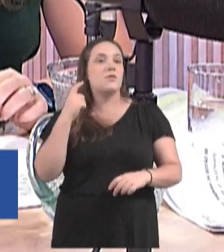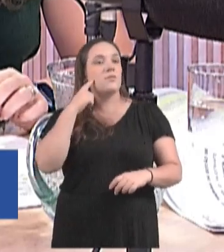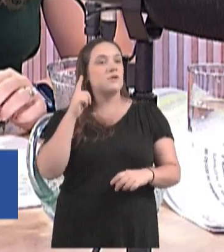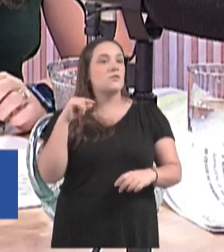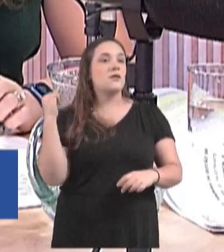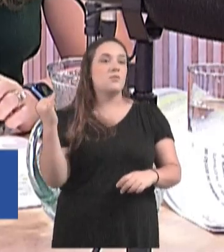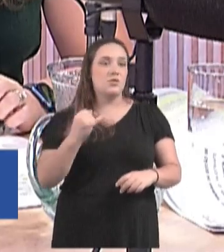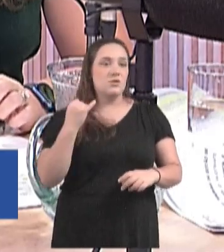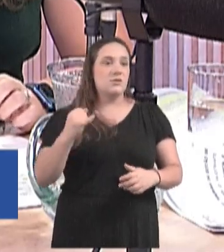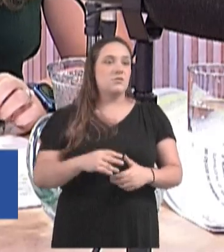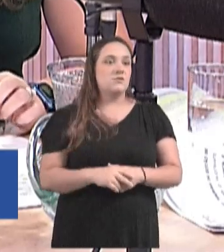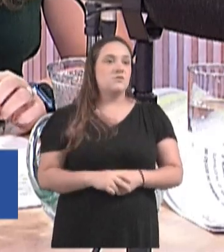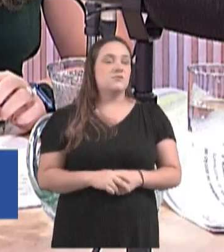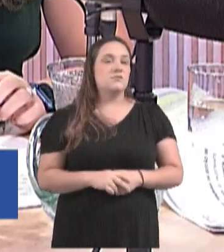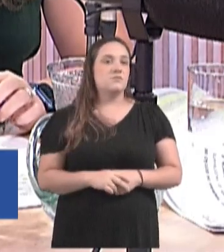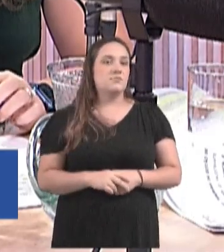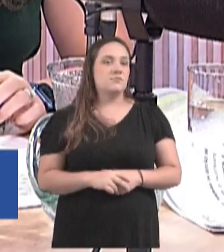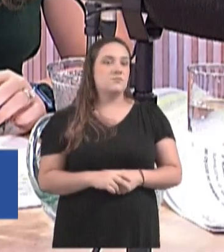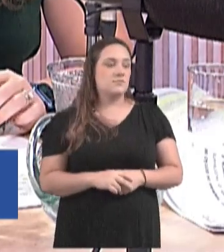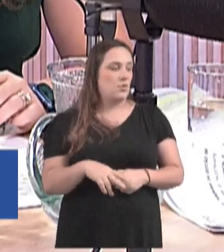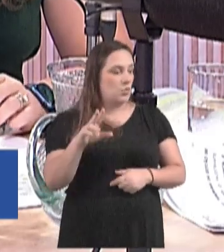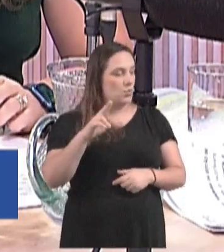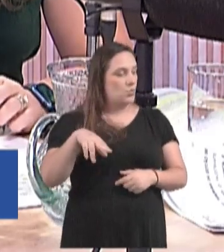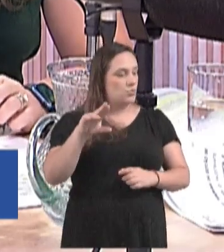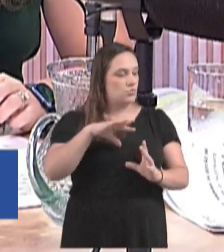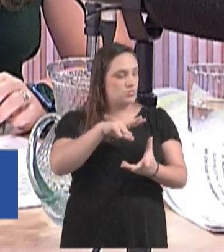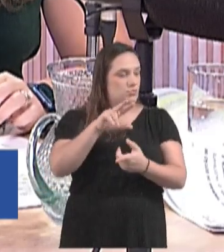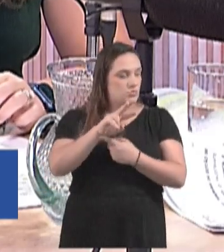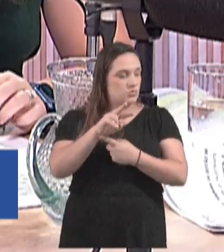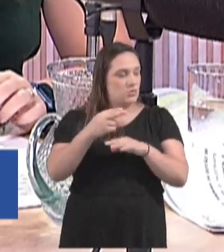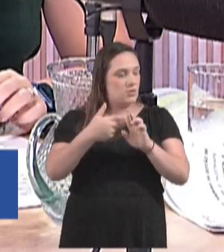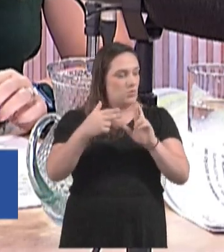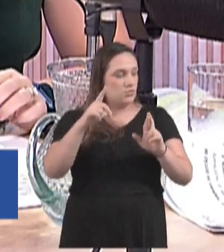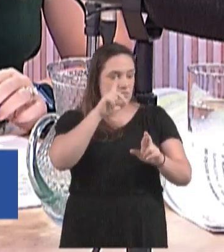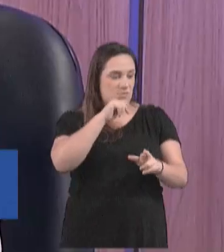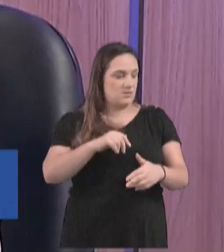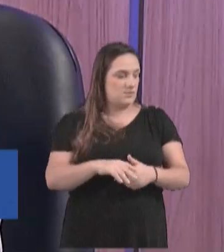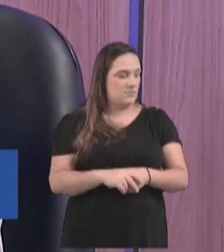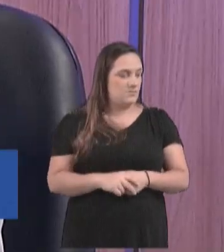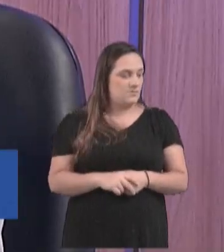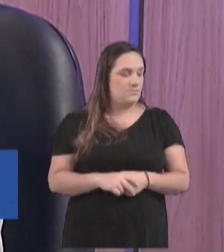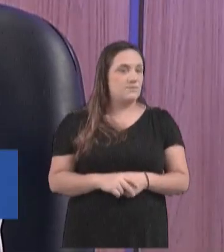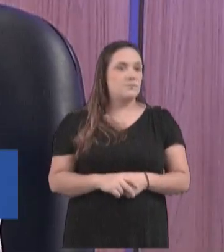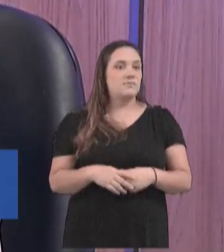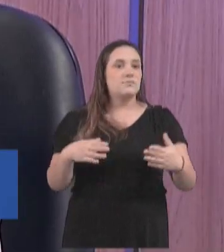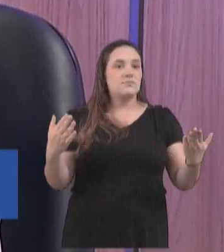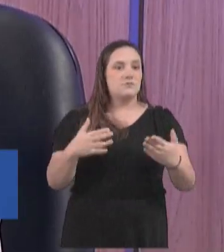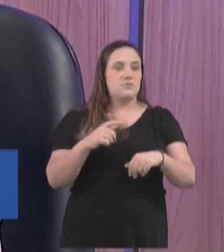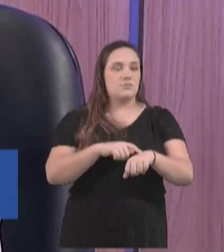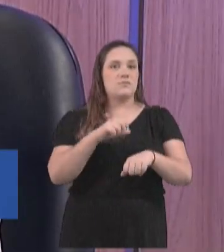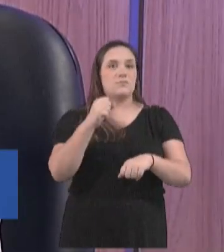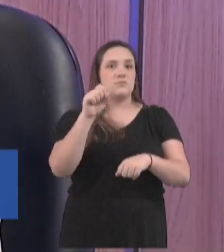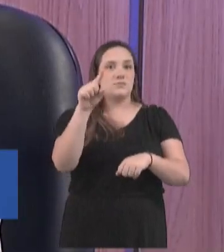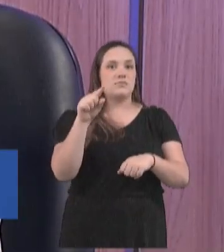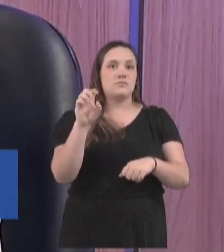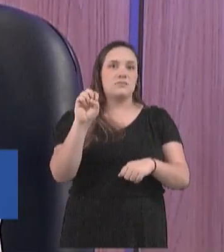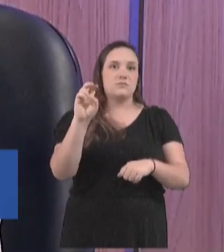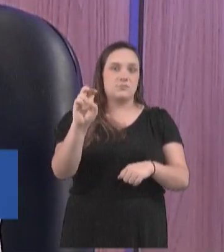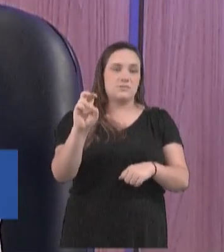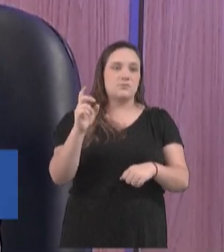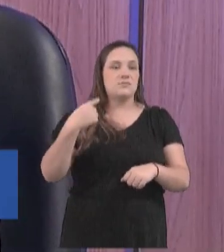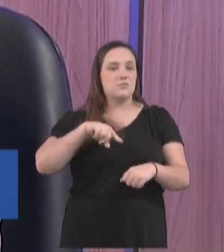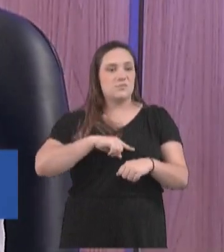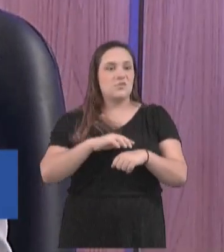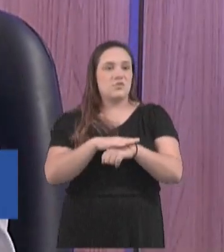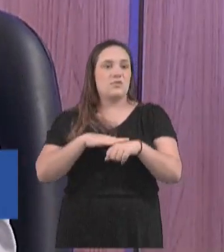gente ter, sim, um uso sustentável dos recursos hídricos. Então é isso. 8h05, para quem está nos acompanhando ao vivo, a gente acabou